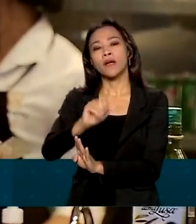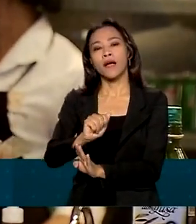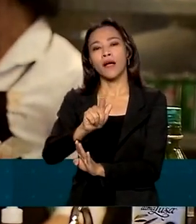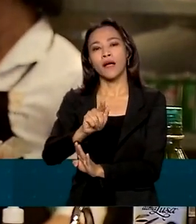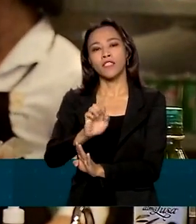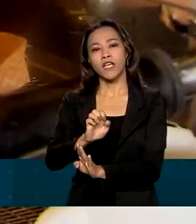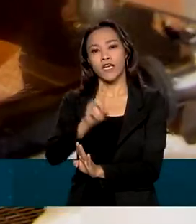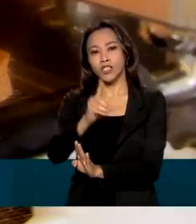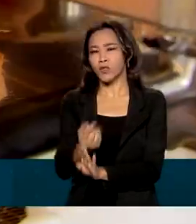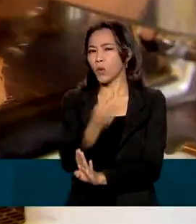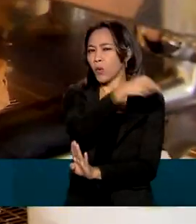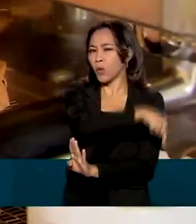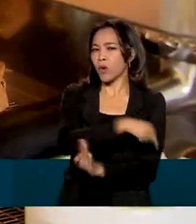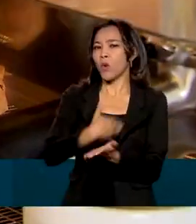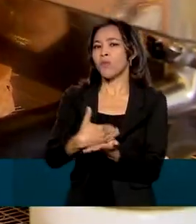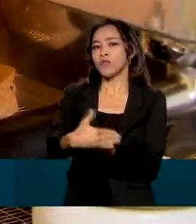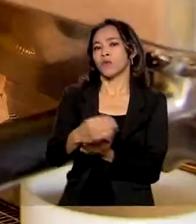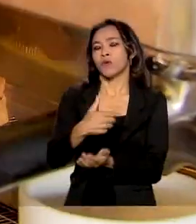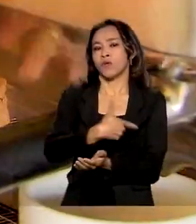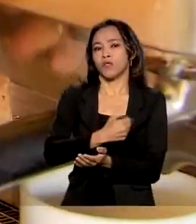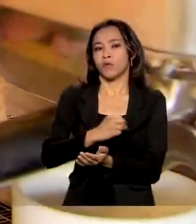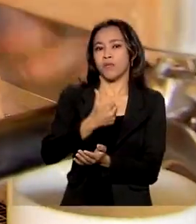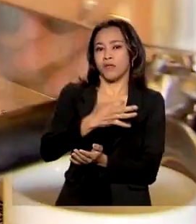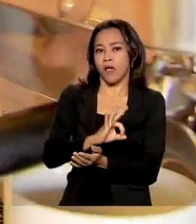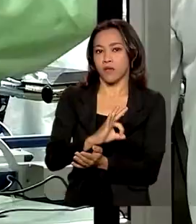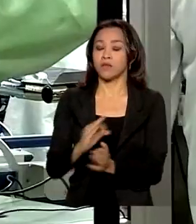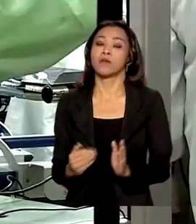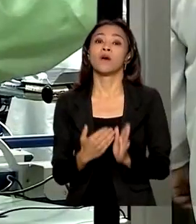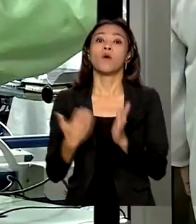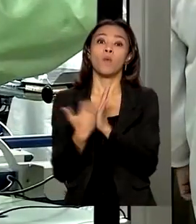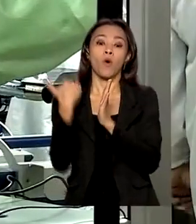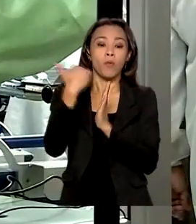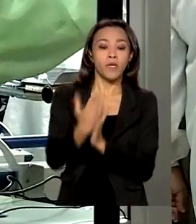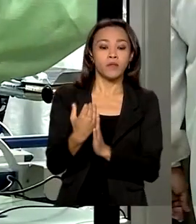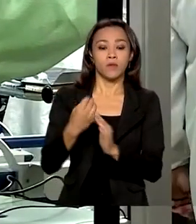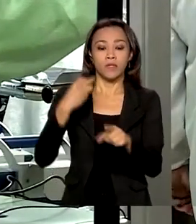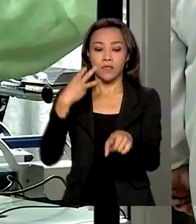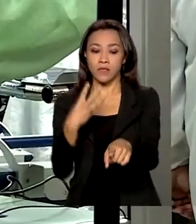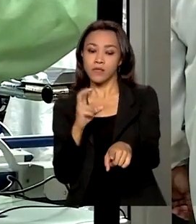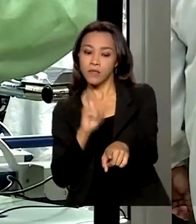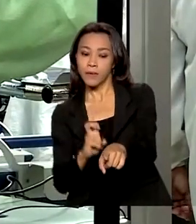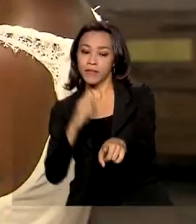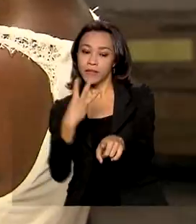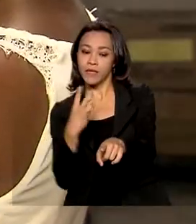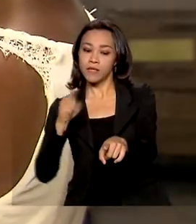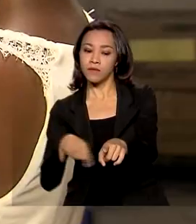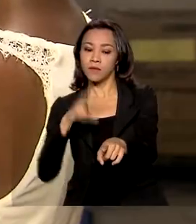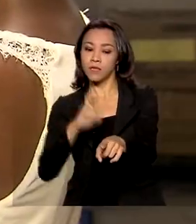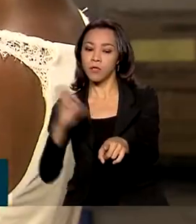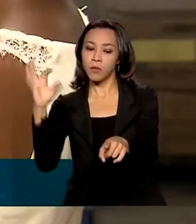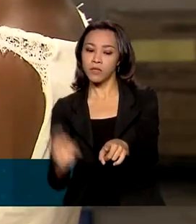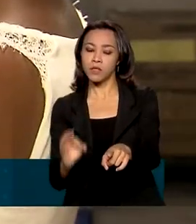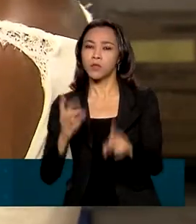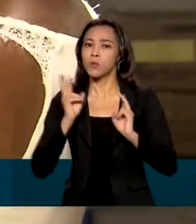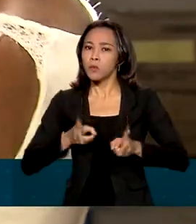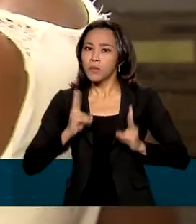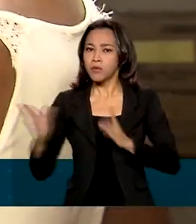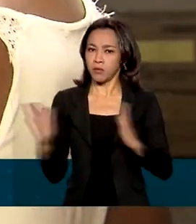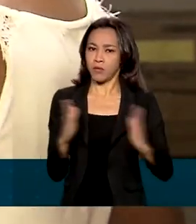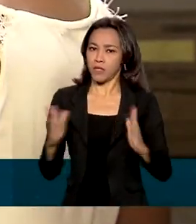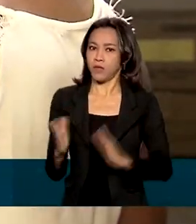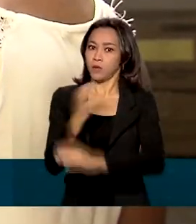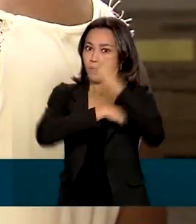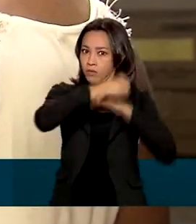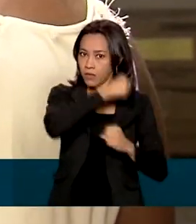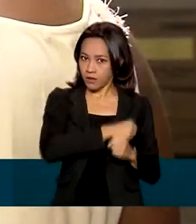em 2010. Um aumento de 53,5% em relação ao mesmo período do ano